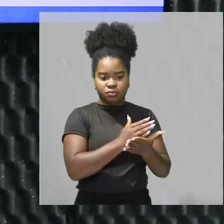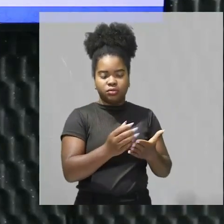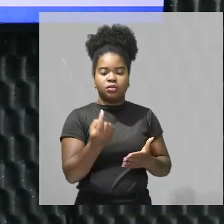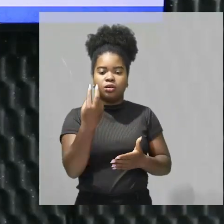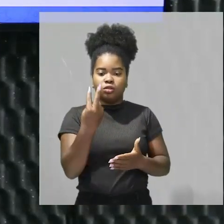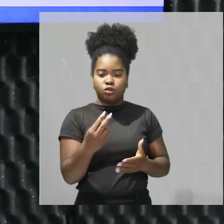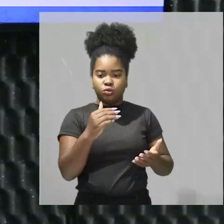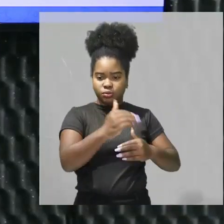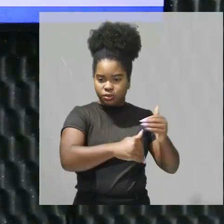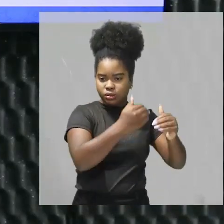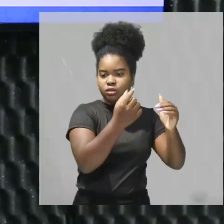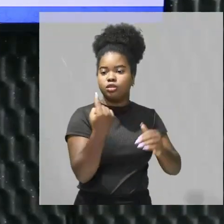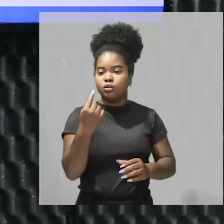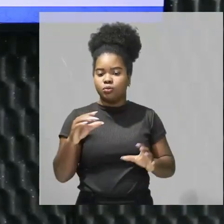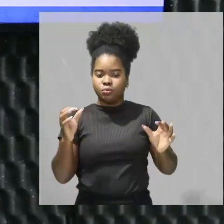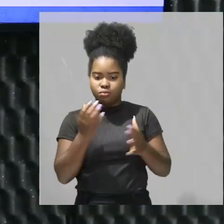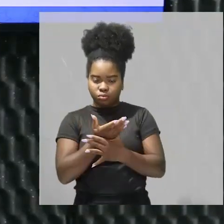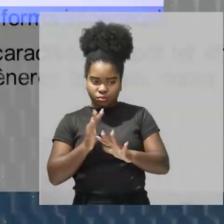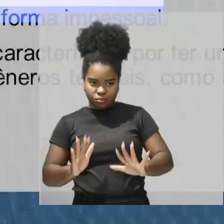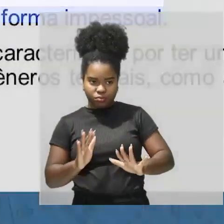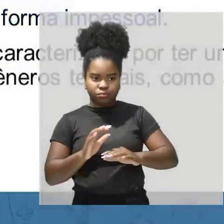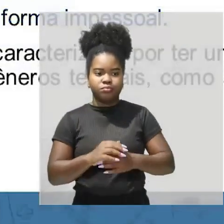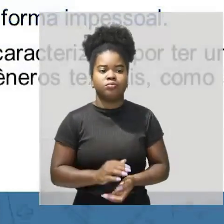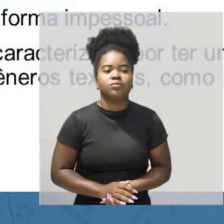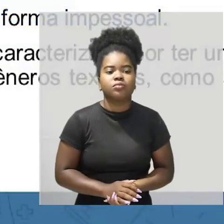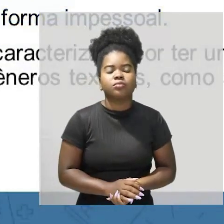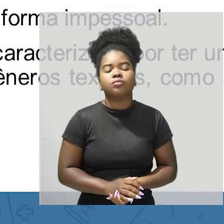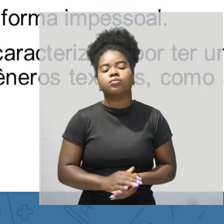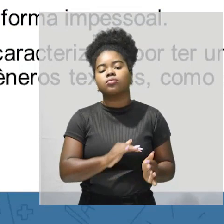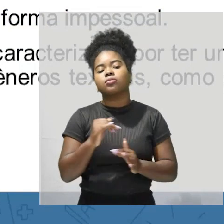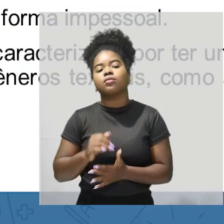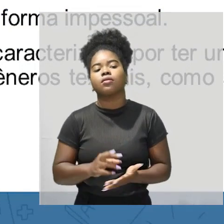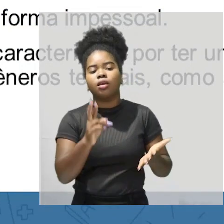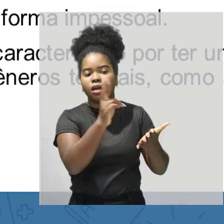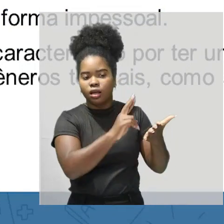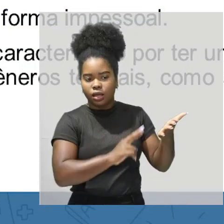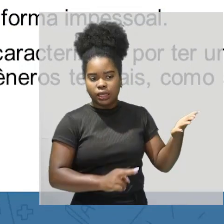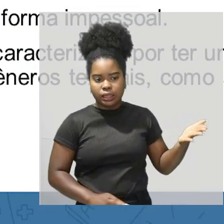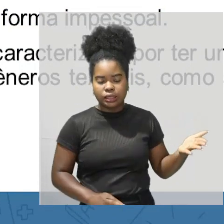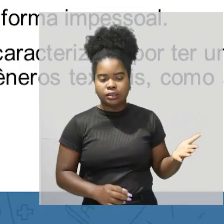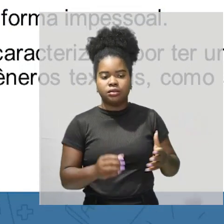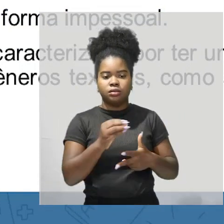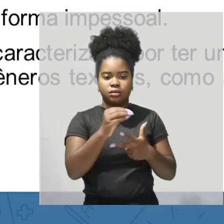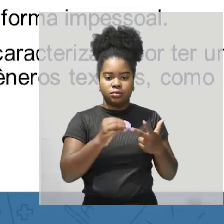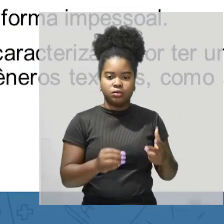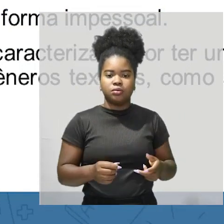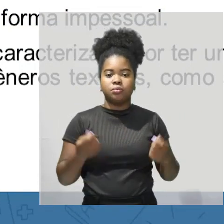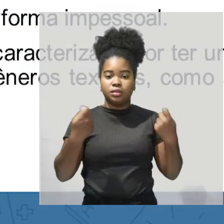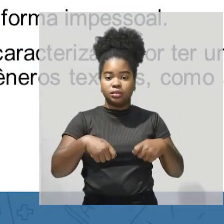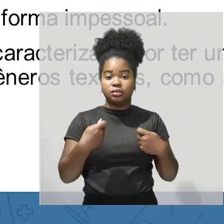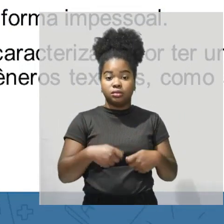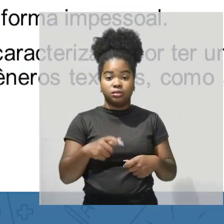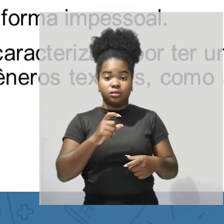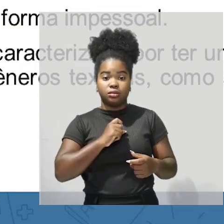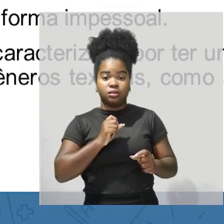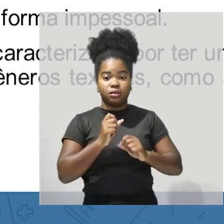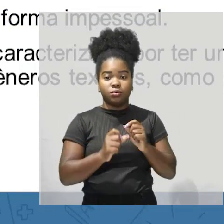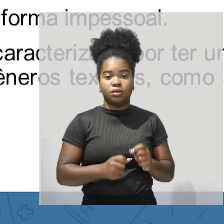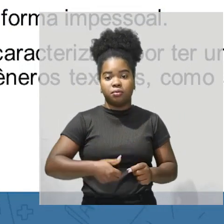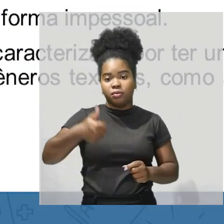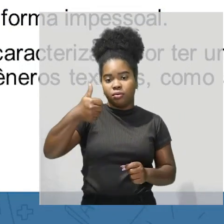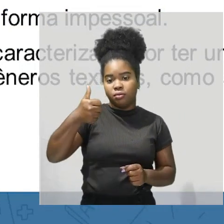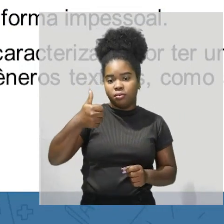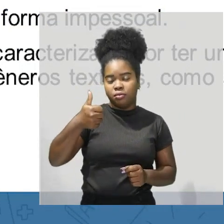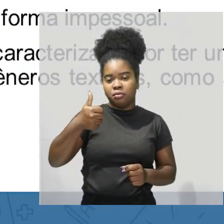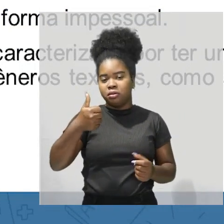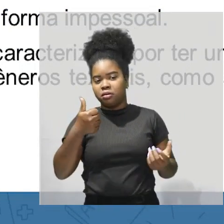conclusão. A redação do Enem deve ser escrita em primeira ou em terceira pessoa. A redação do Enem